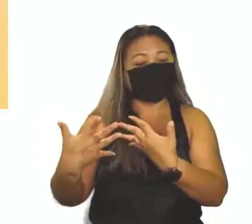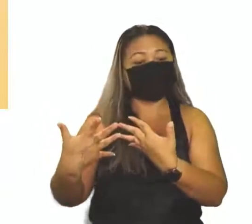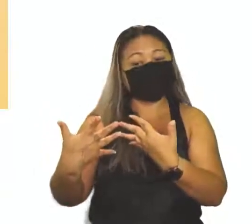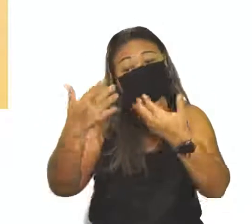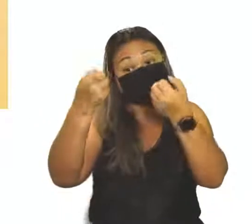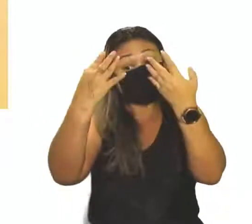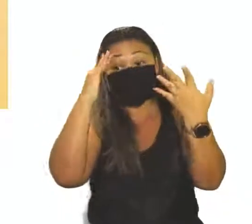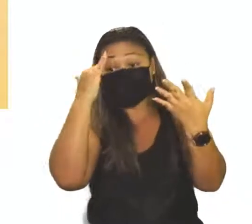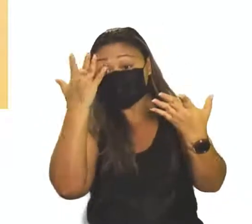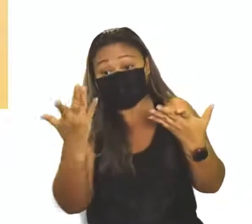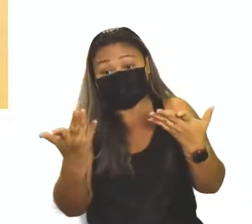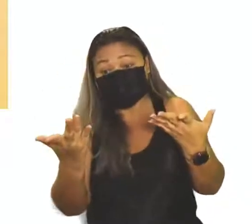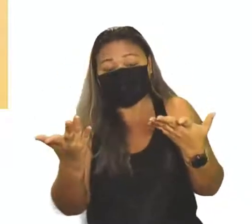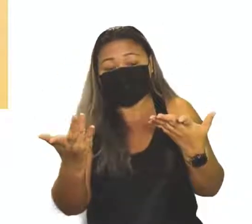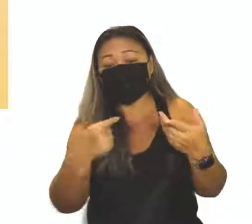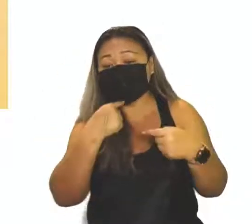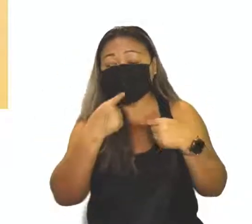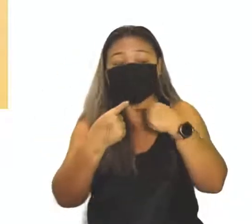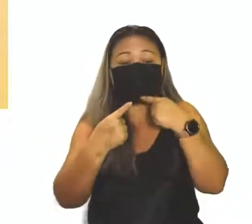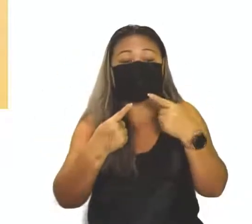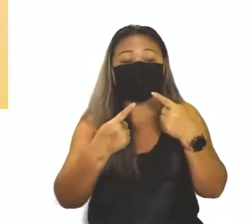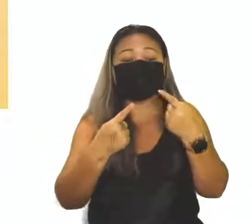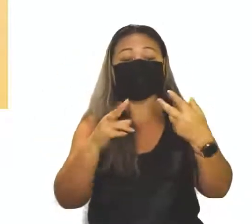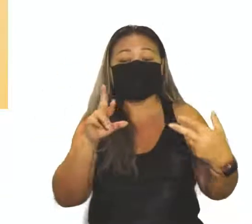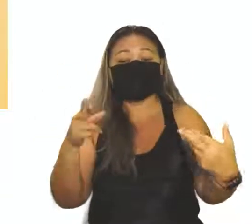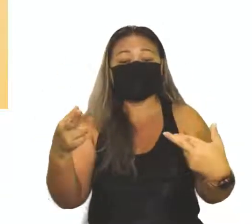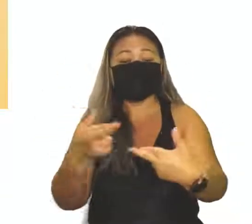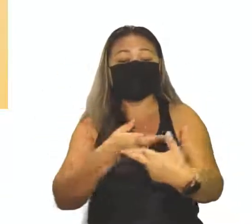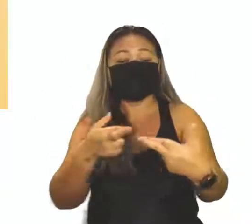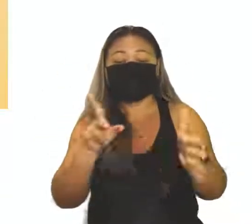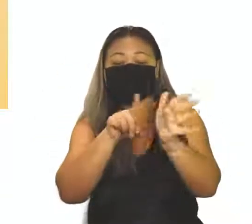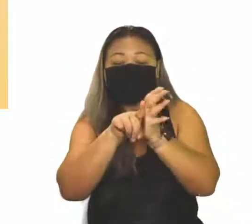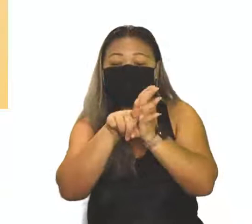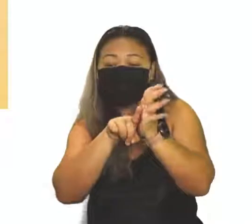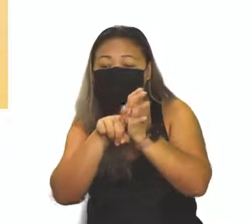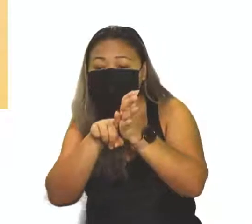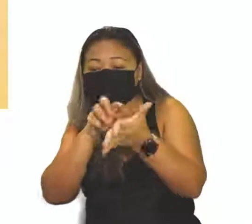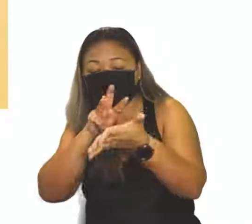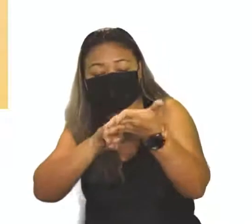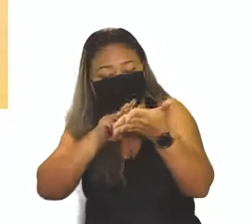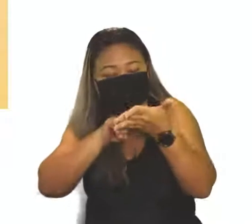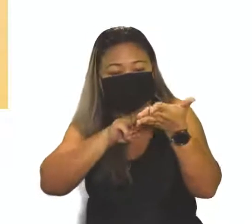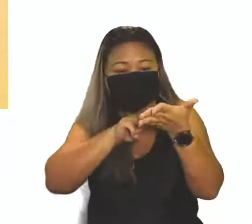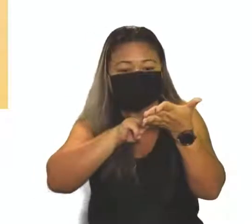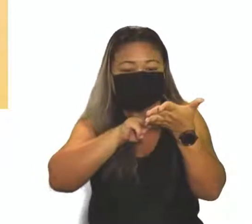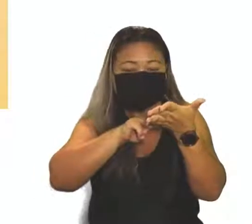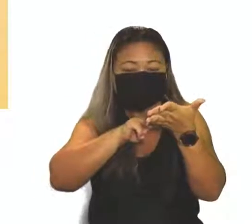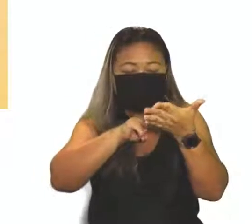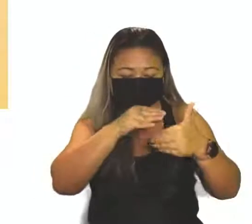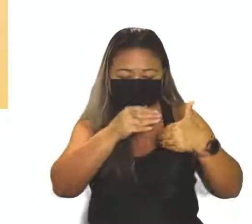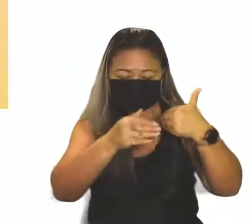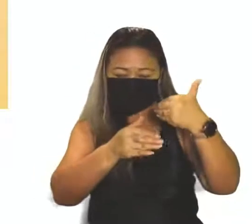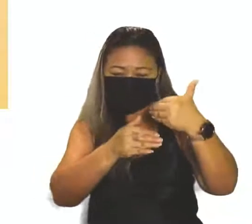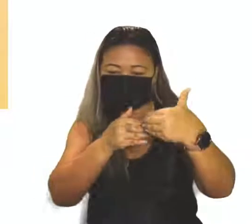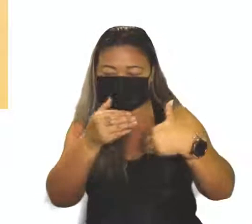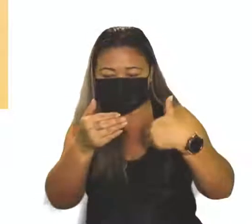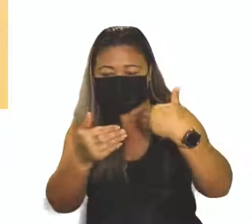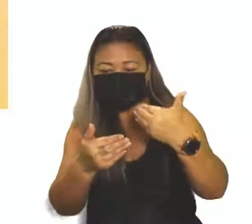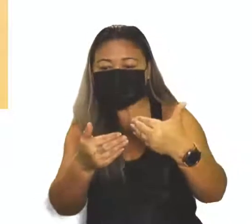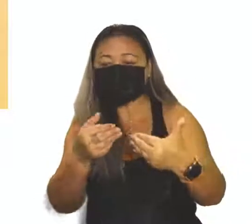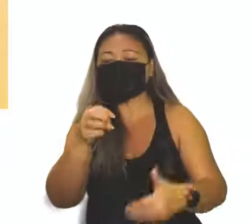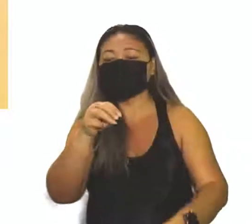não entender, não dá. E é relacionado à investigação metódica, tá? Tem que ter um método,